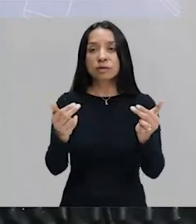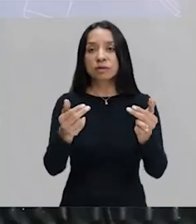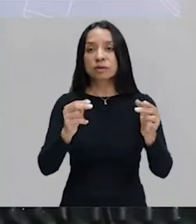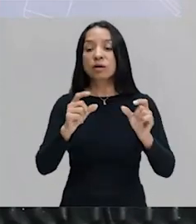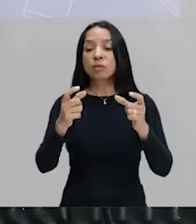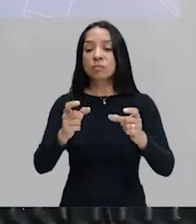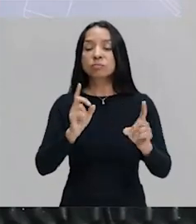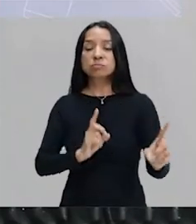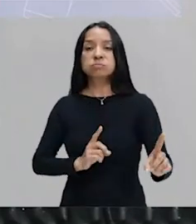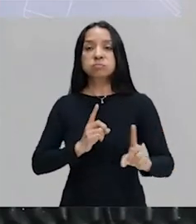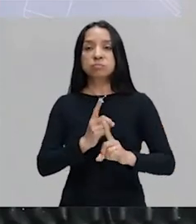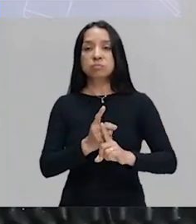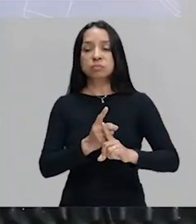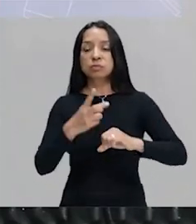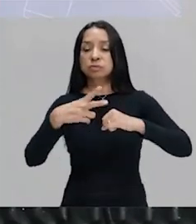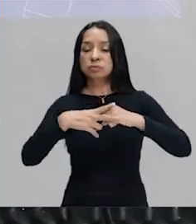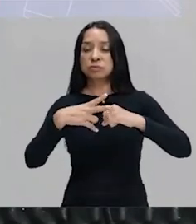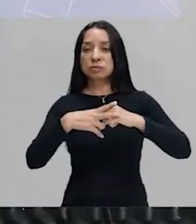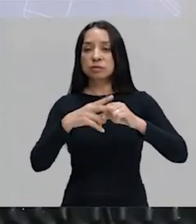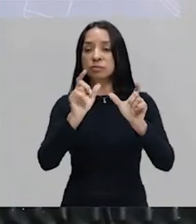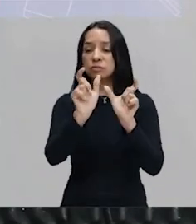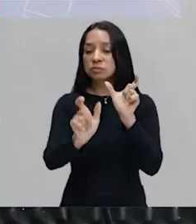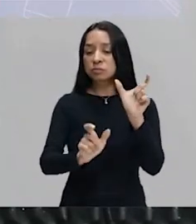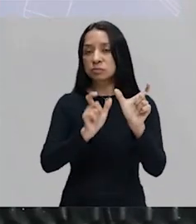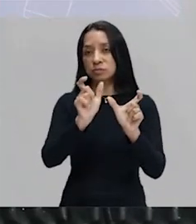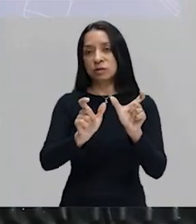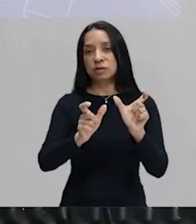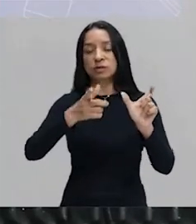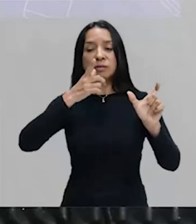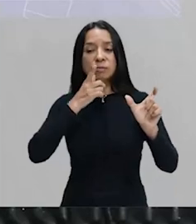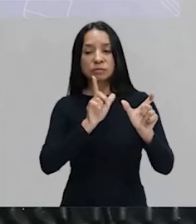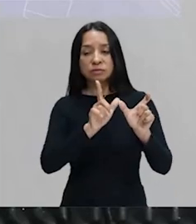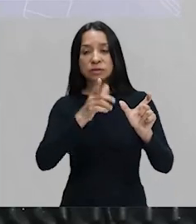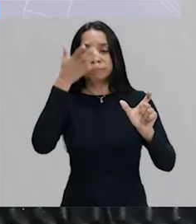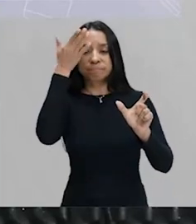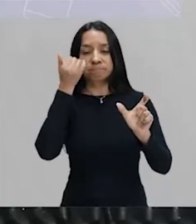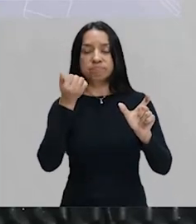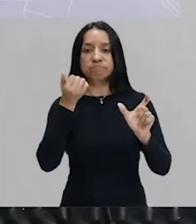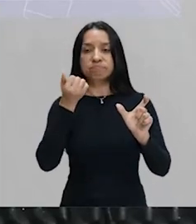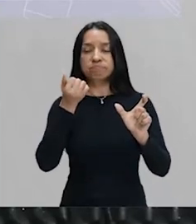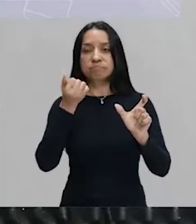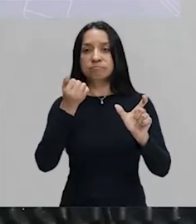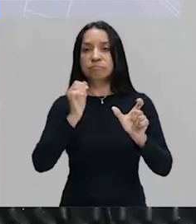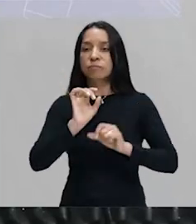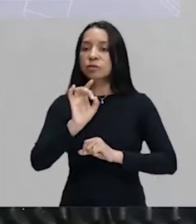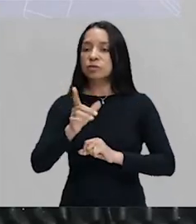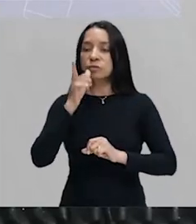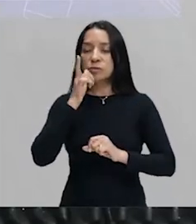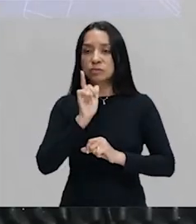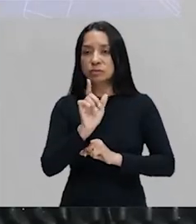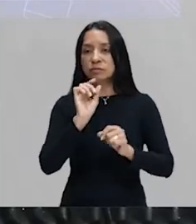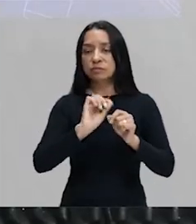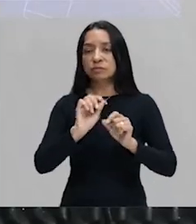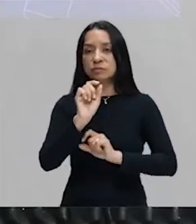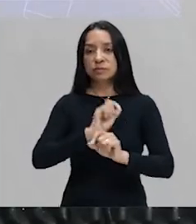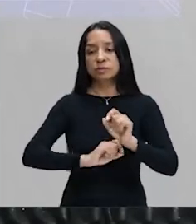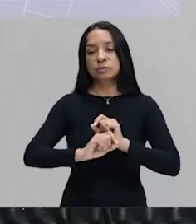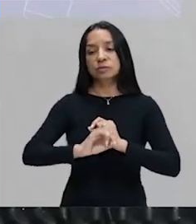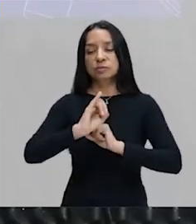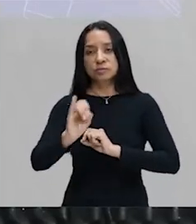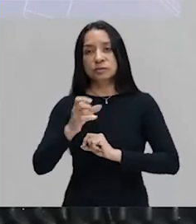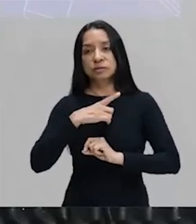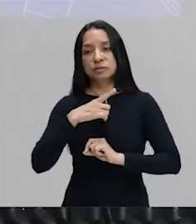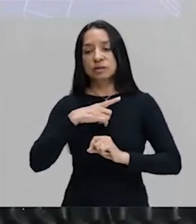encontre esses verbos conjugados e consiga identificá-los. Você só vai conseguir fazer isso se você